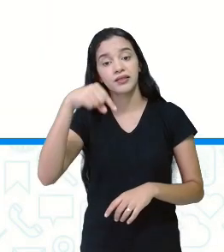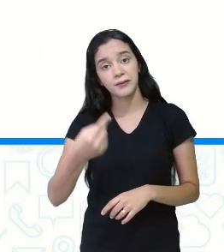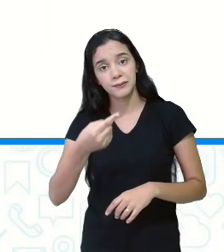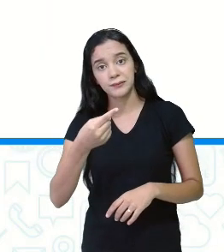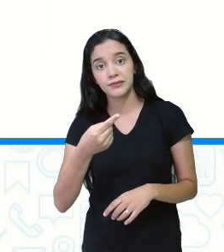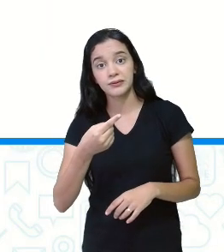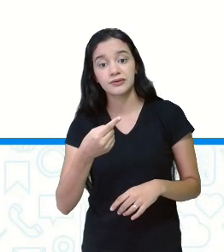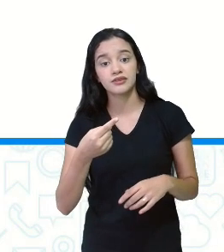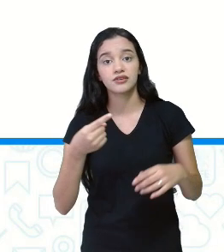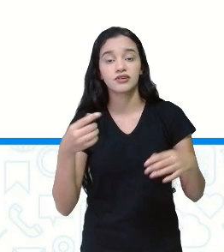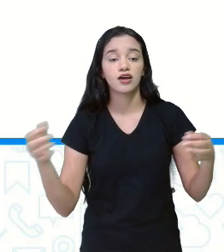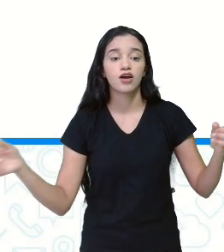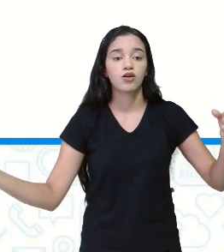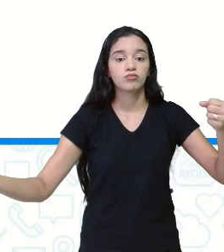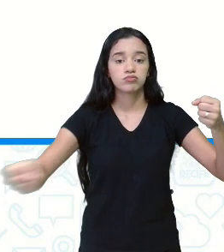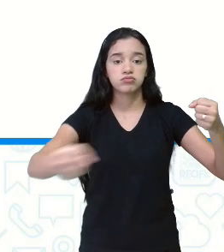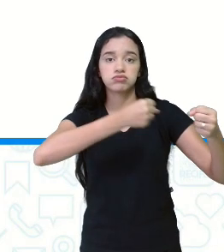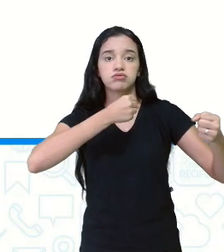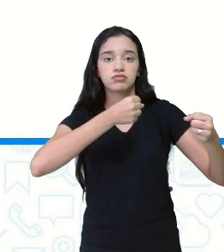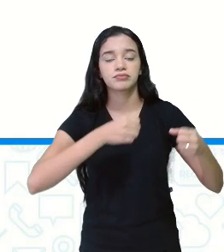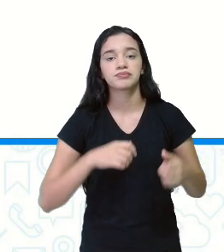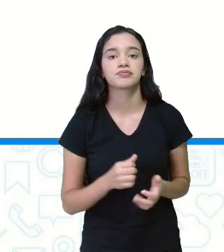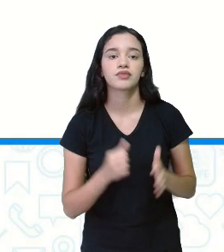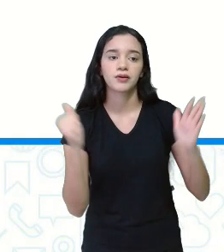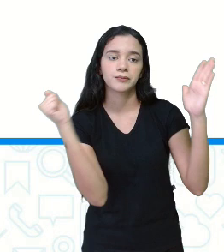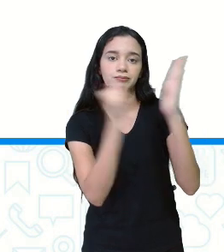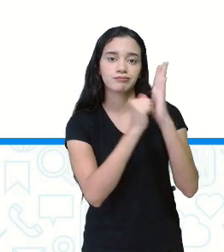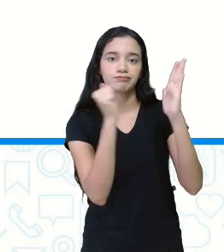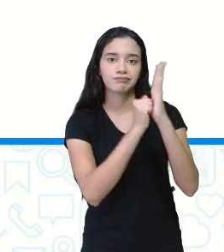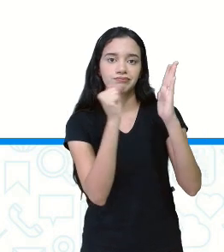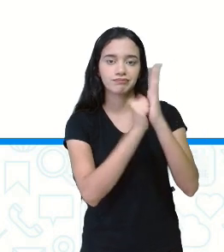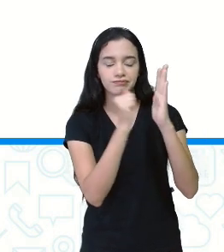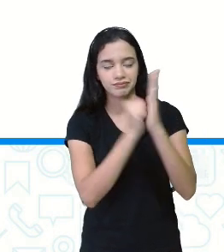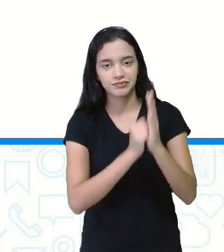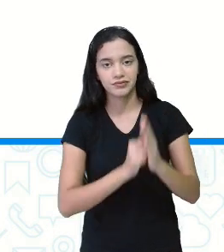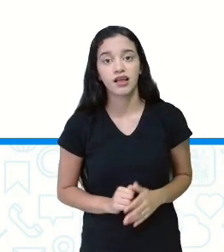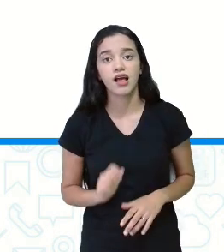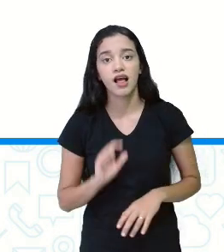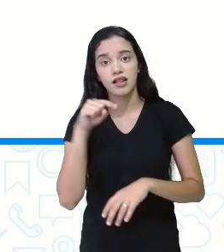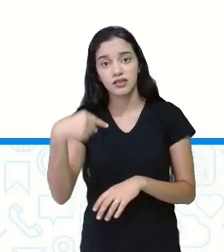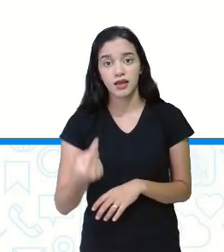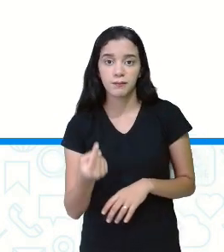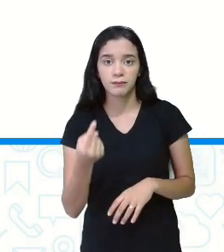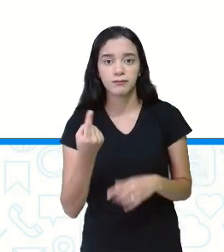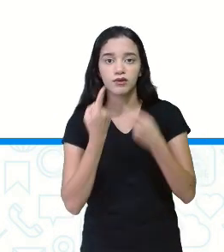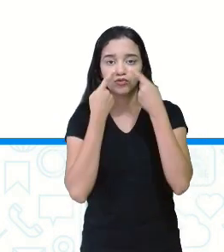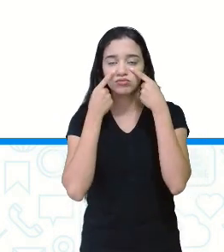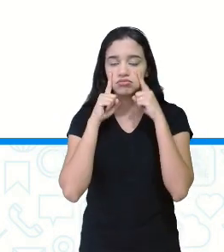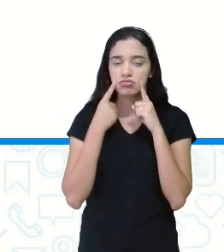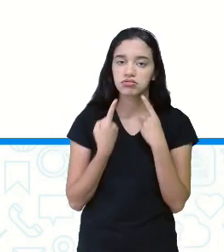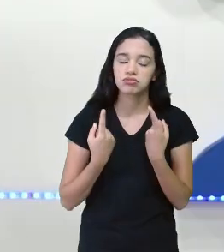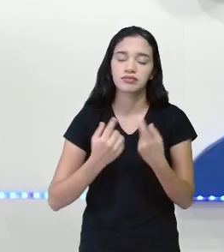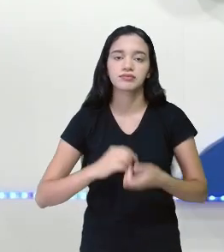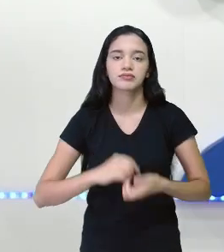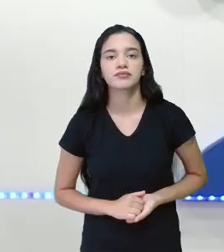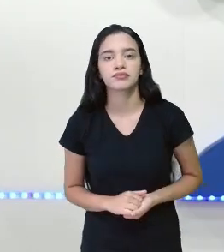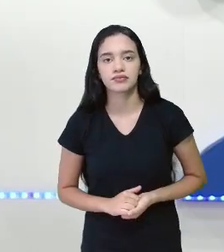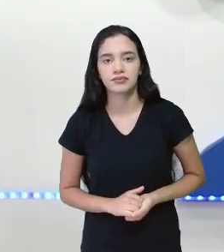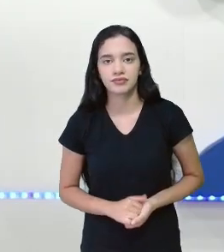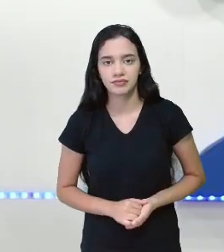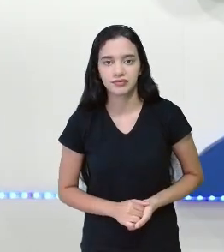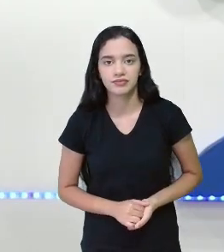uma batida na porta. Professora Esther? Tic-tac,-tac. Isso mesmo. Depois, o choro, professora? Buá!